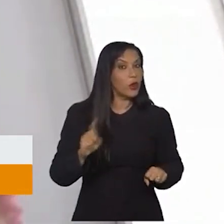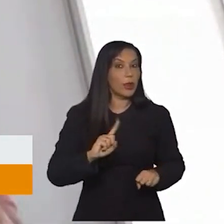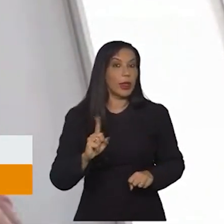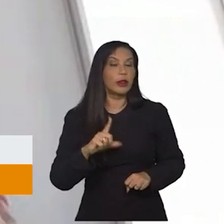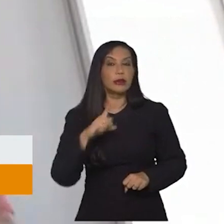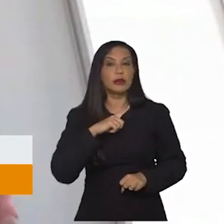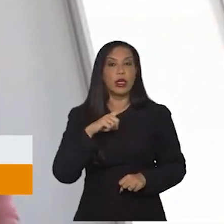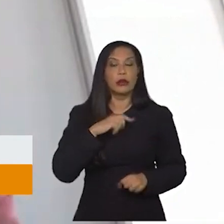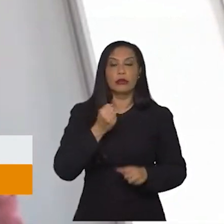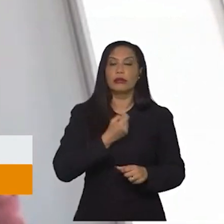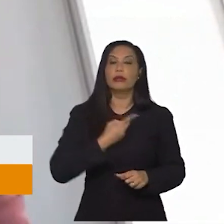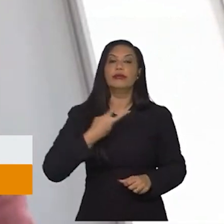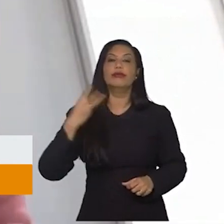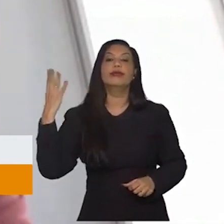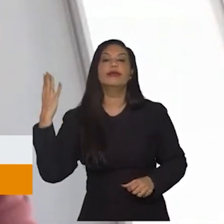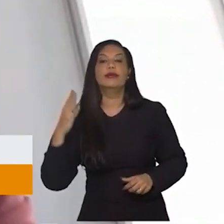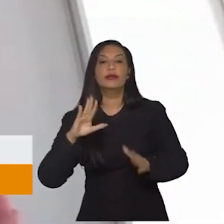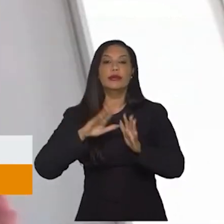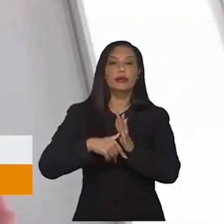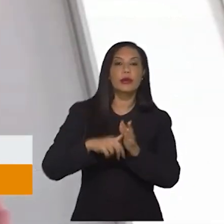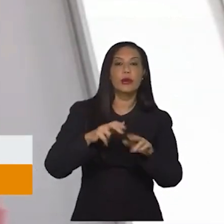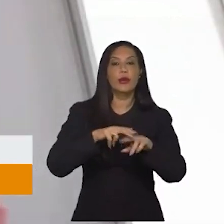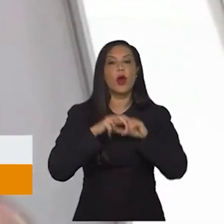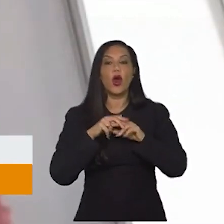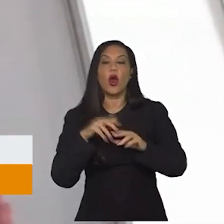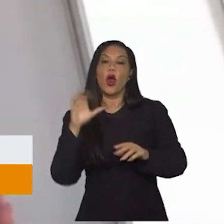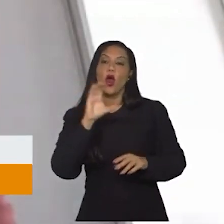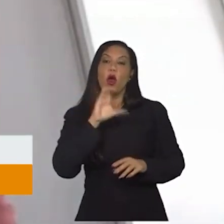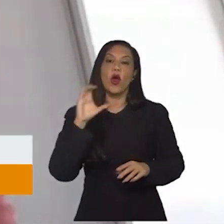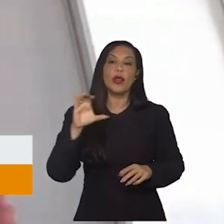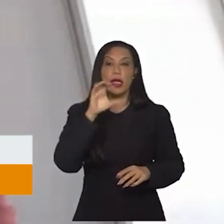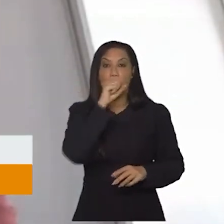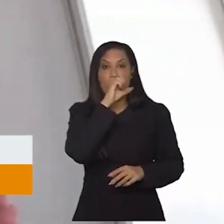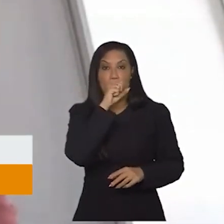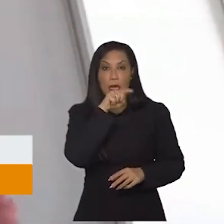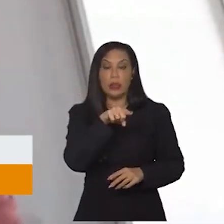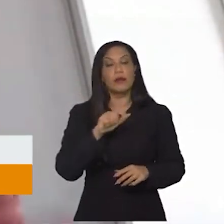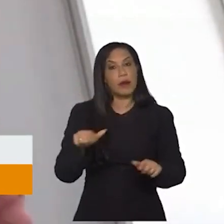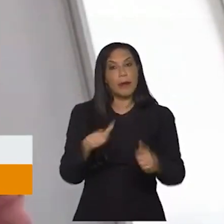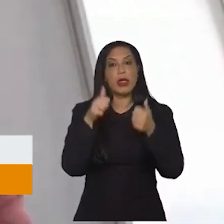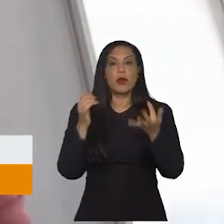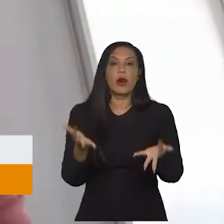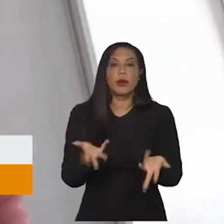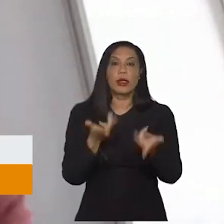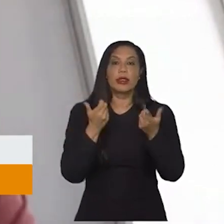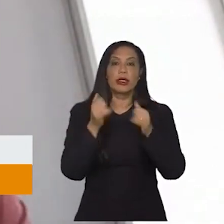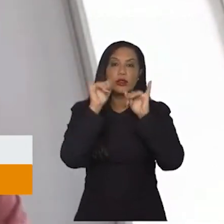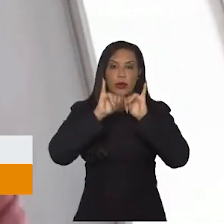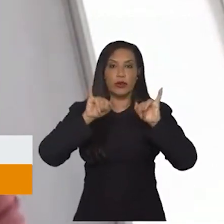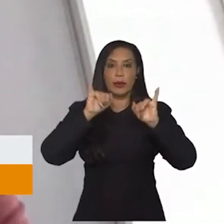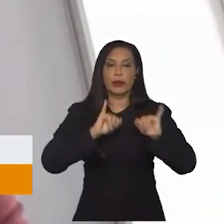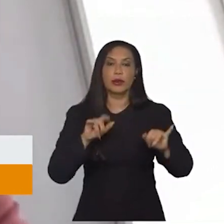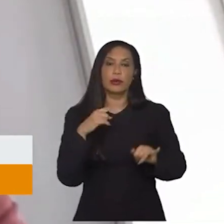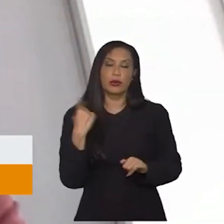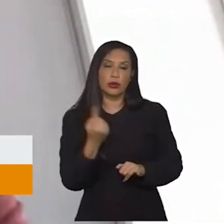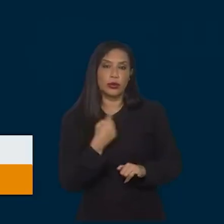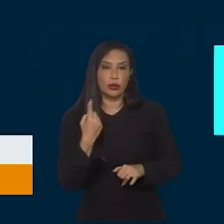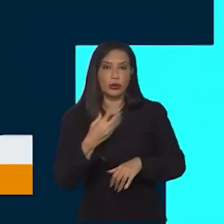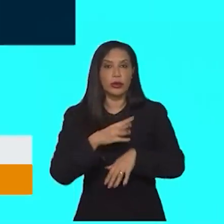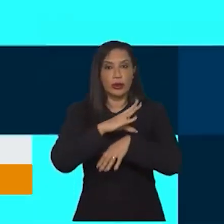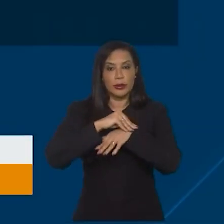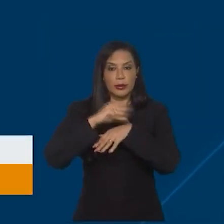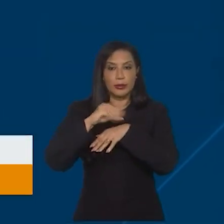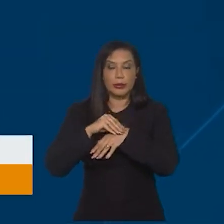X marcações de fraude por conta laranja. Isso aí vai melhorar, né, vai melhorar a qualidade da informação que a gente compartilha com os bancos.